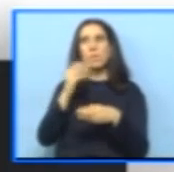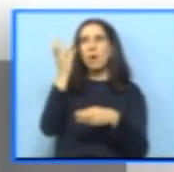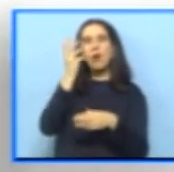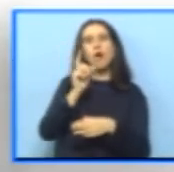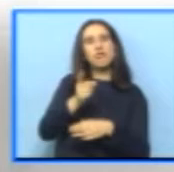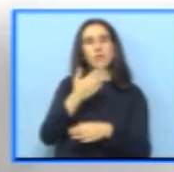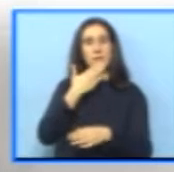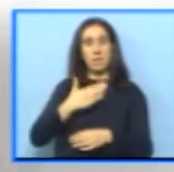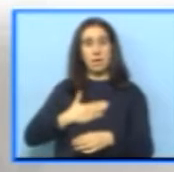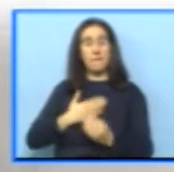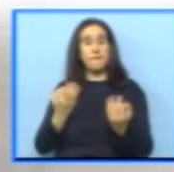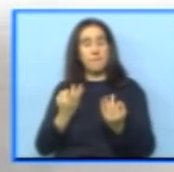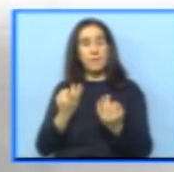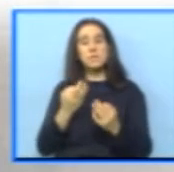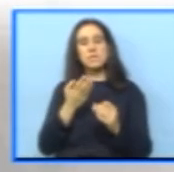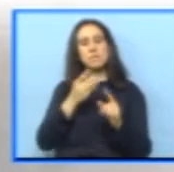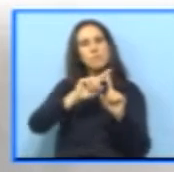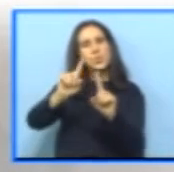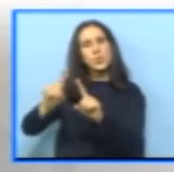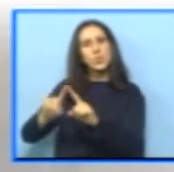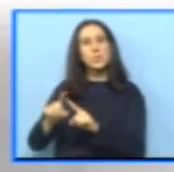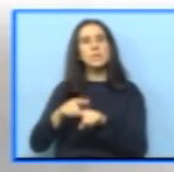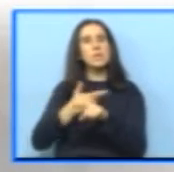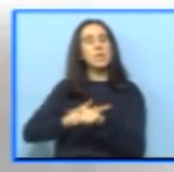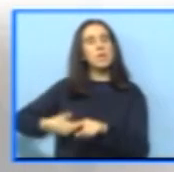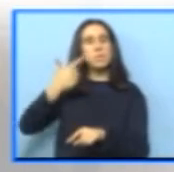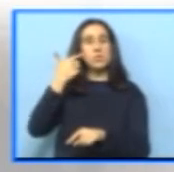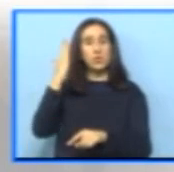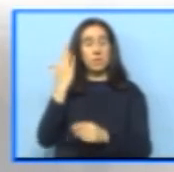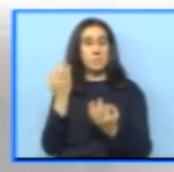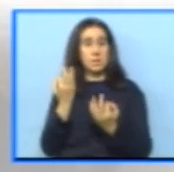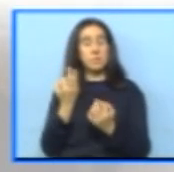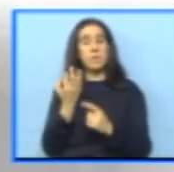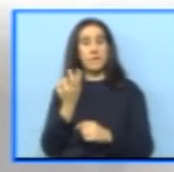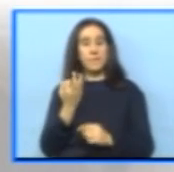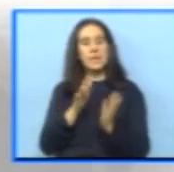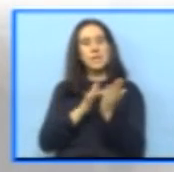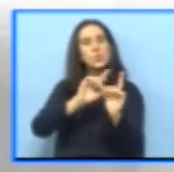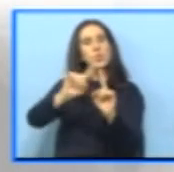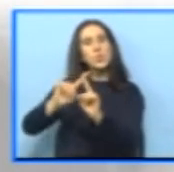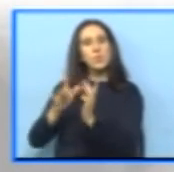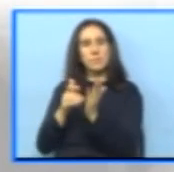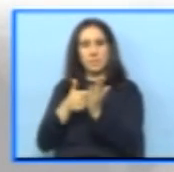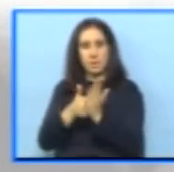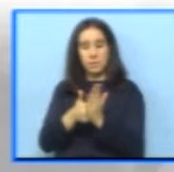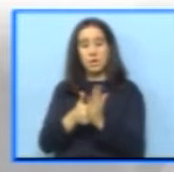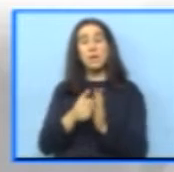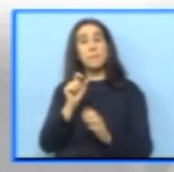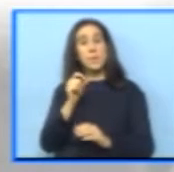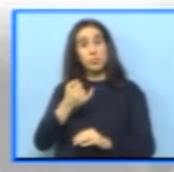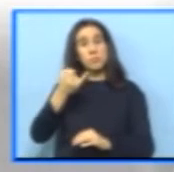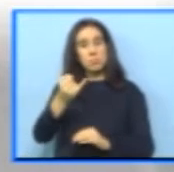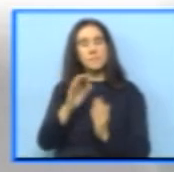origem, sobretudo quando são variados e distantes no tempo, como é o caso dos vários livros da Bíblia. Nos próximos